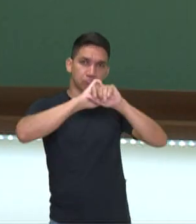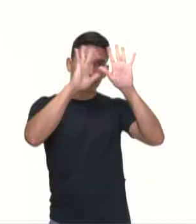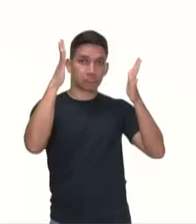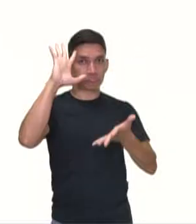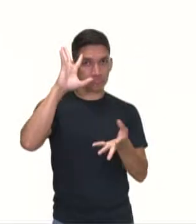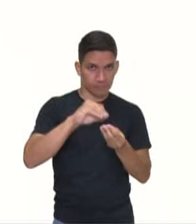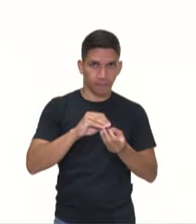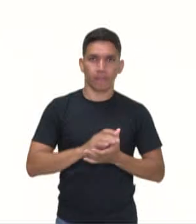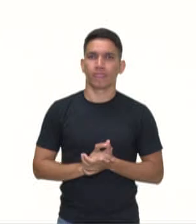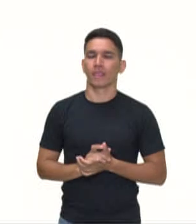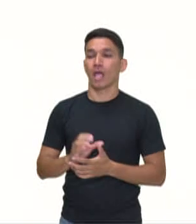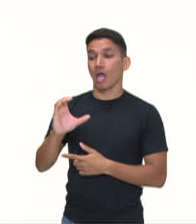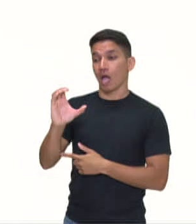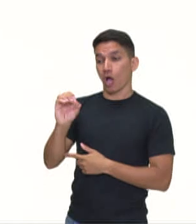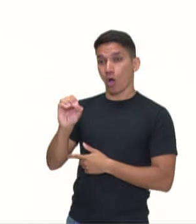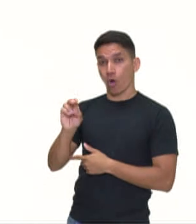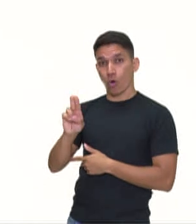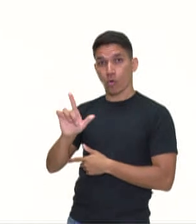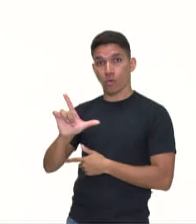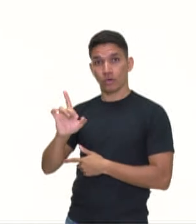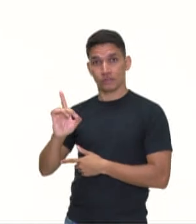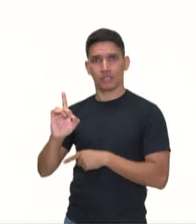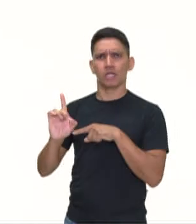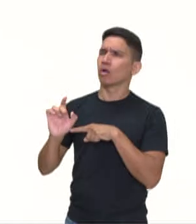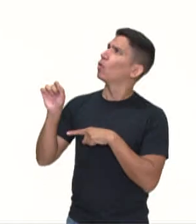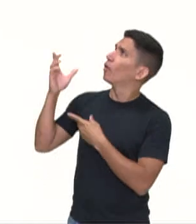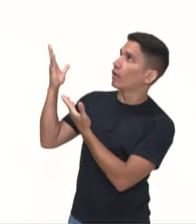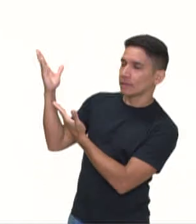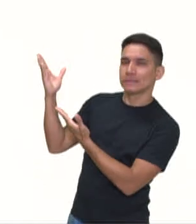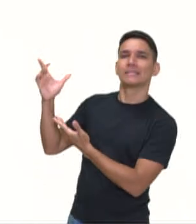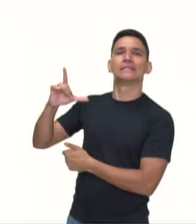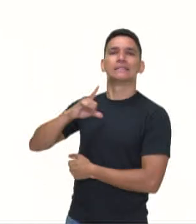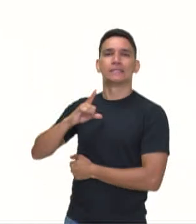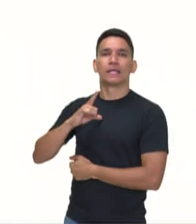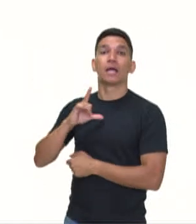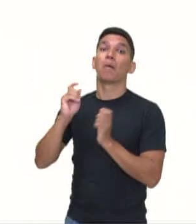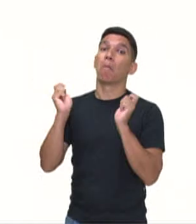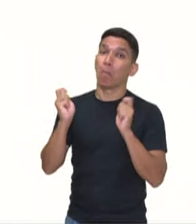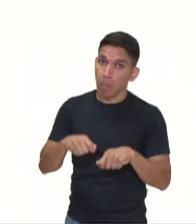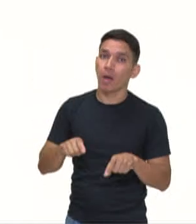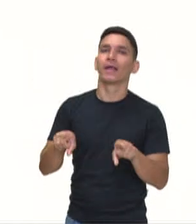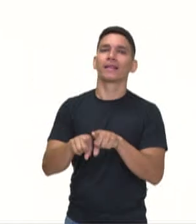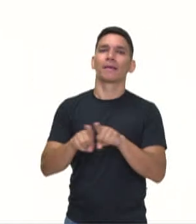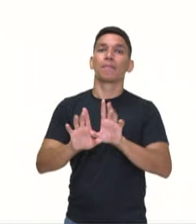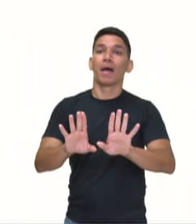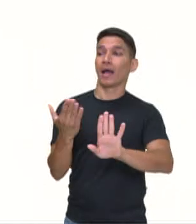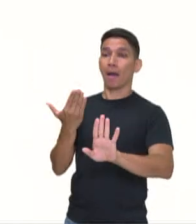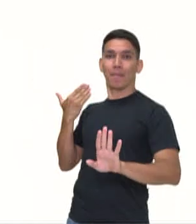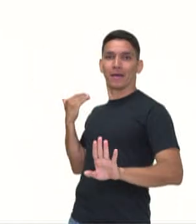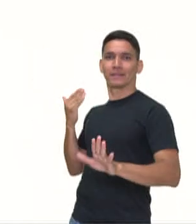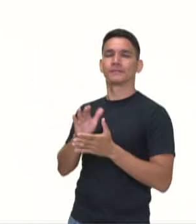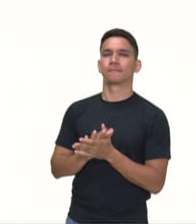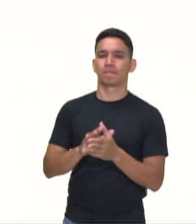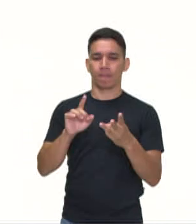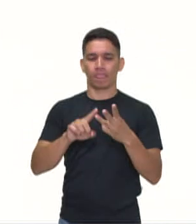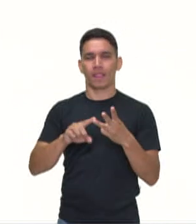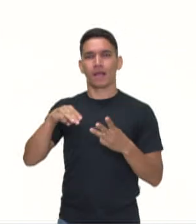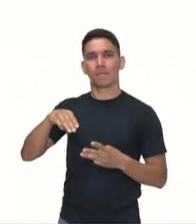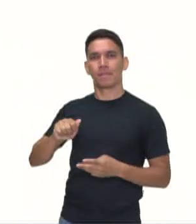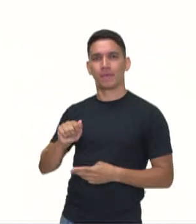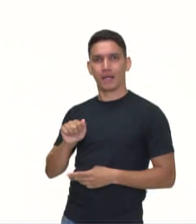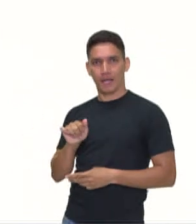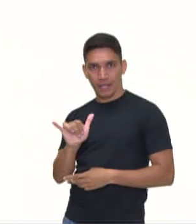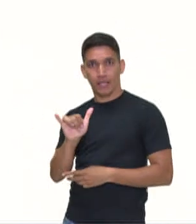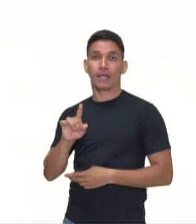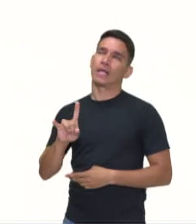a mesma situação, habilidades e capacidades, mas no passado. May, permissões formais, quando você vai fazer